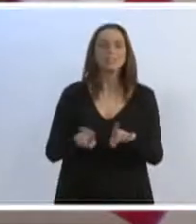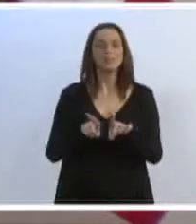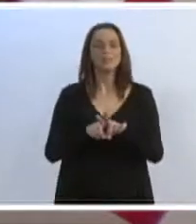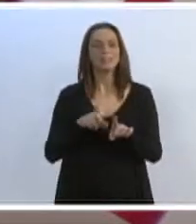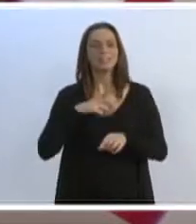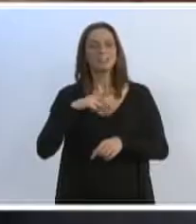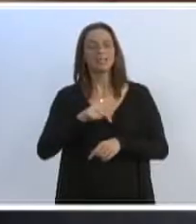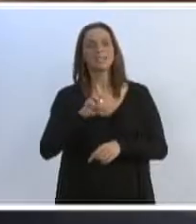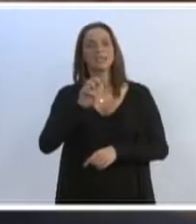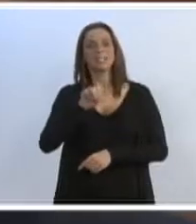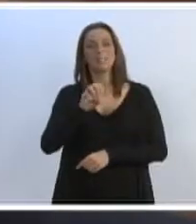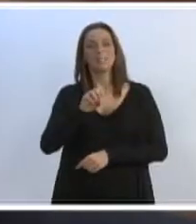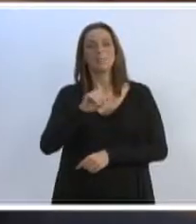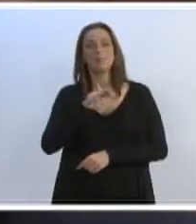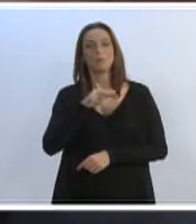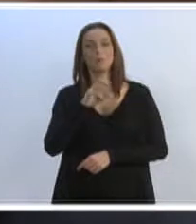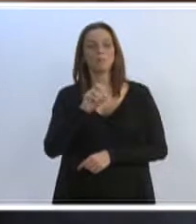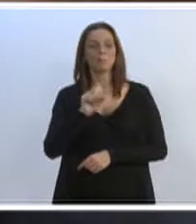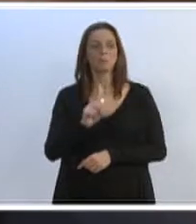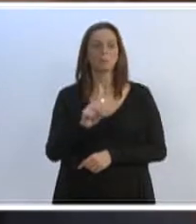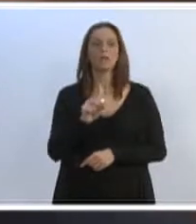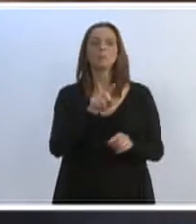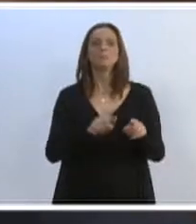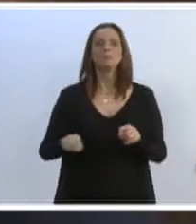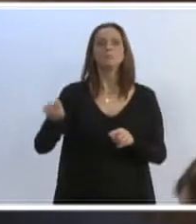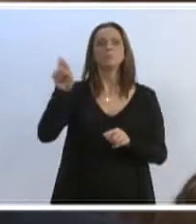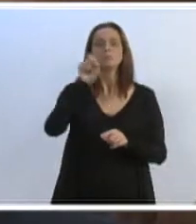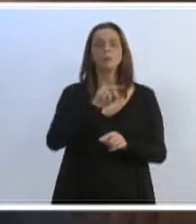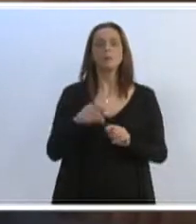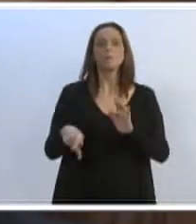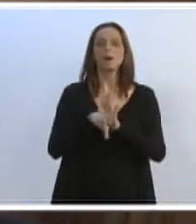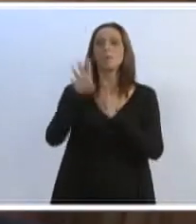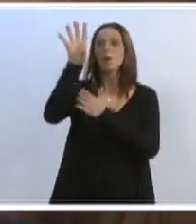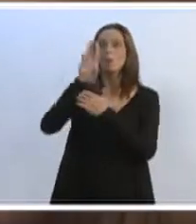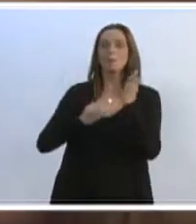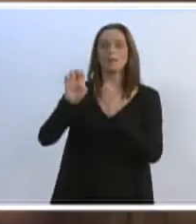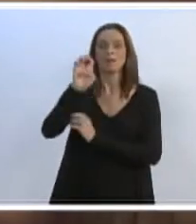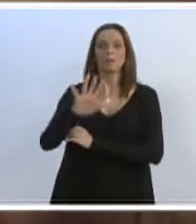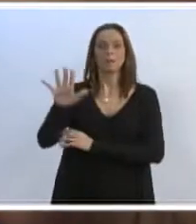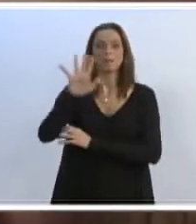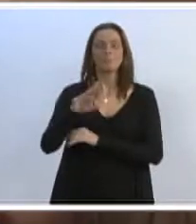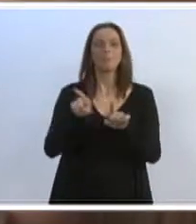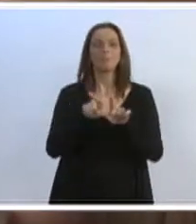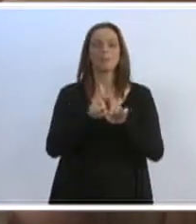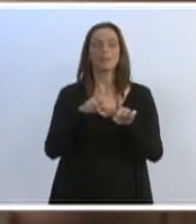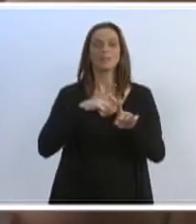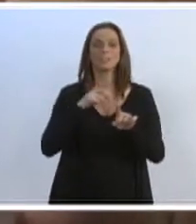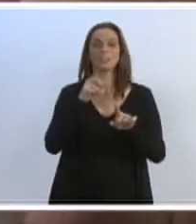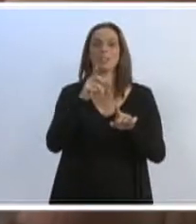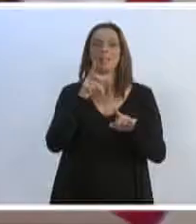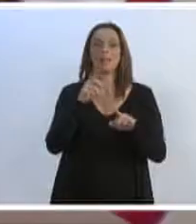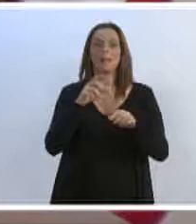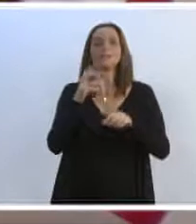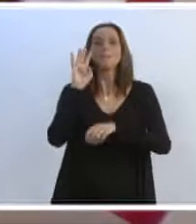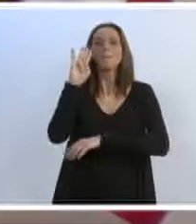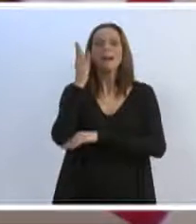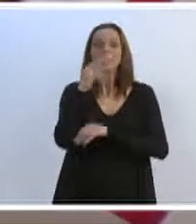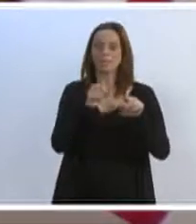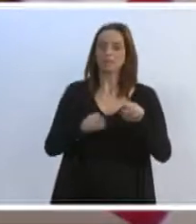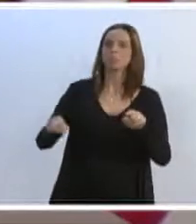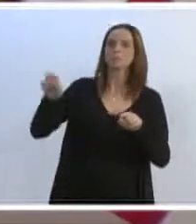da infância dele, o que ele tinha como saudosismo, saudade da memória dele. E eu vou me permitir, nesse momento também,